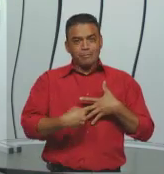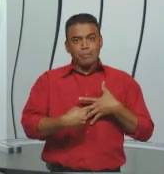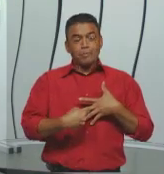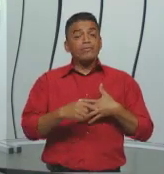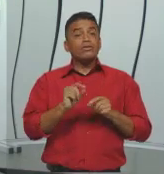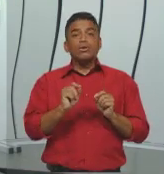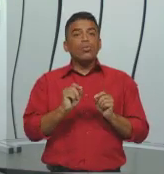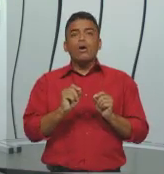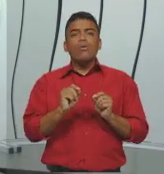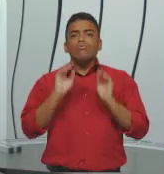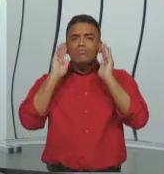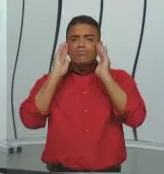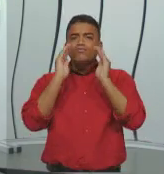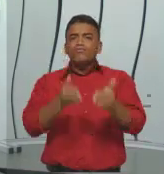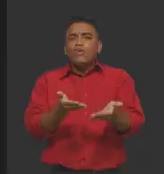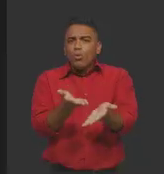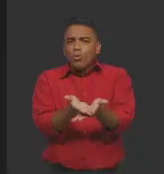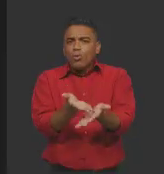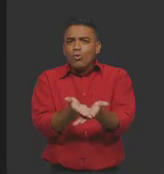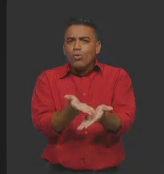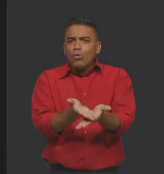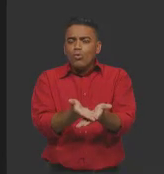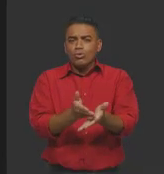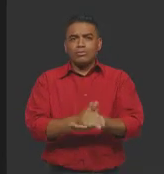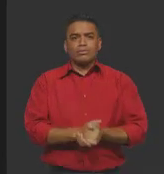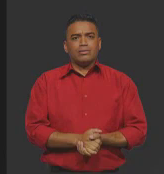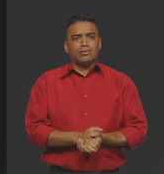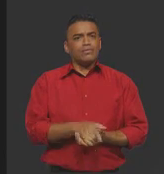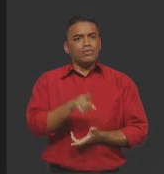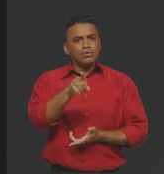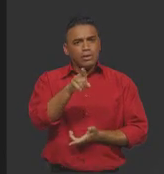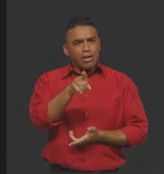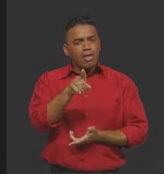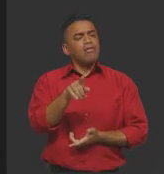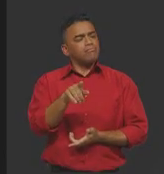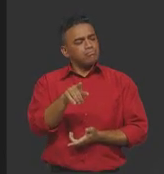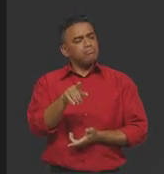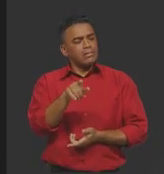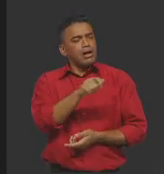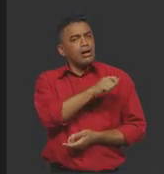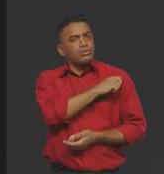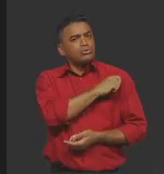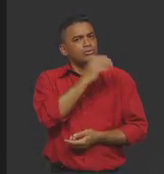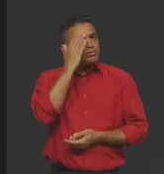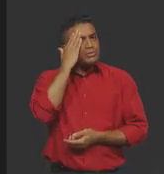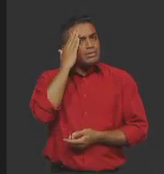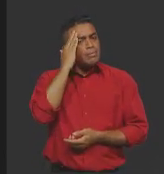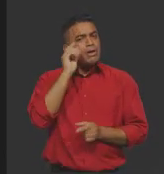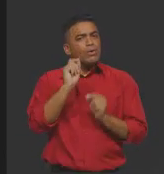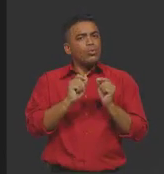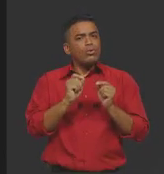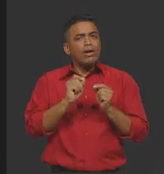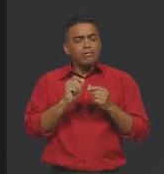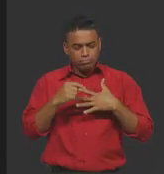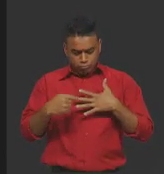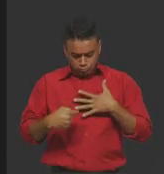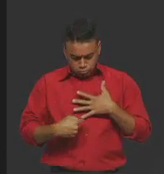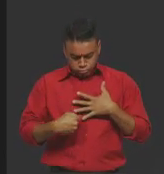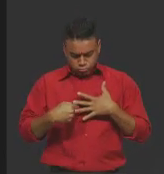Quais são os objetivos desta aula? Permitir que você, aluno, possa identificar os componentes do sistema